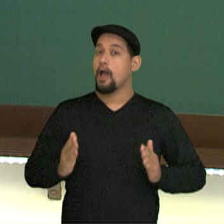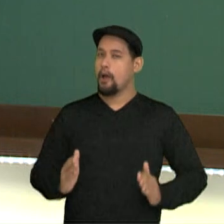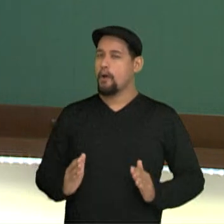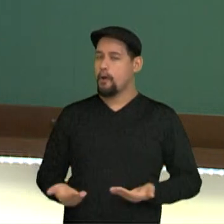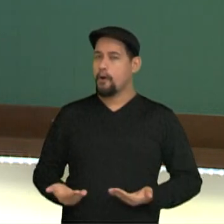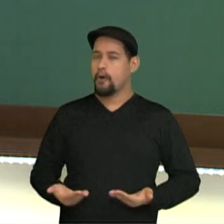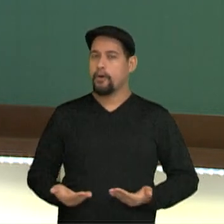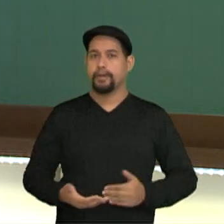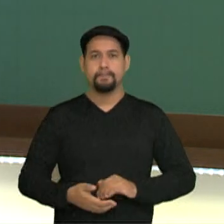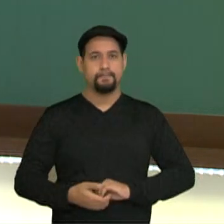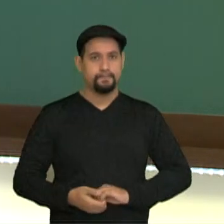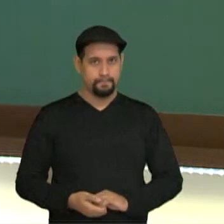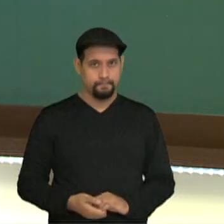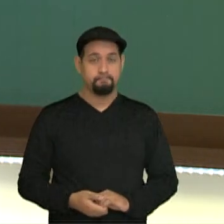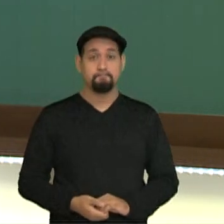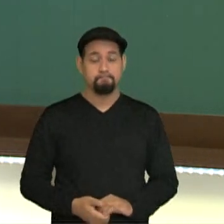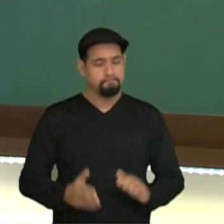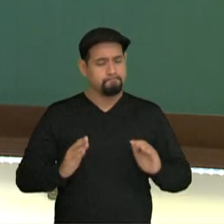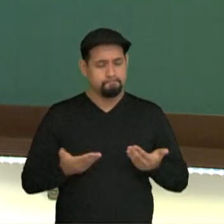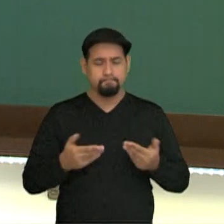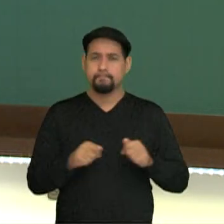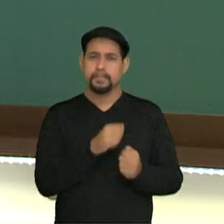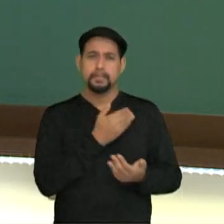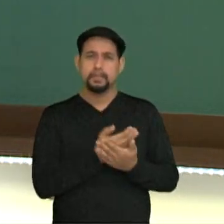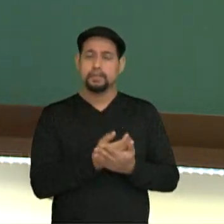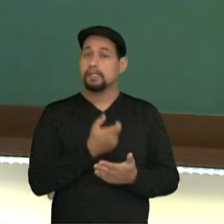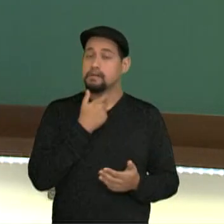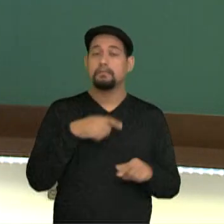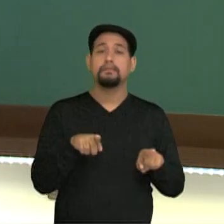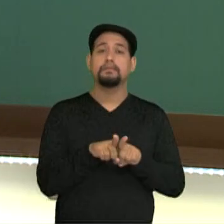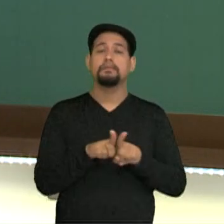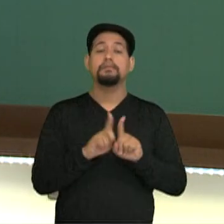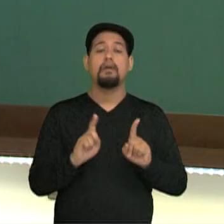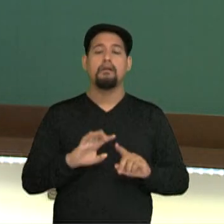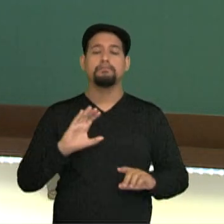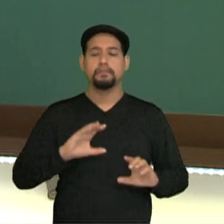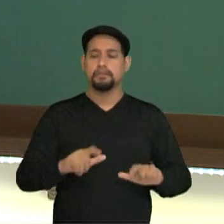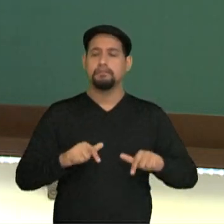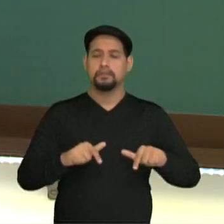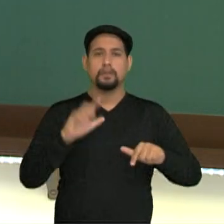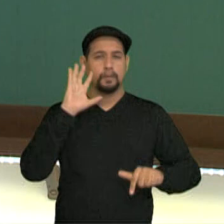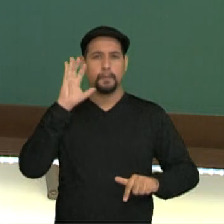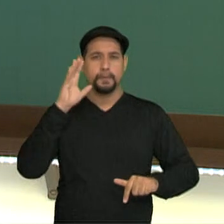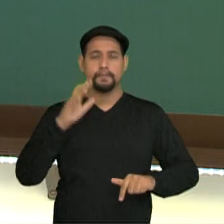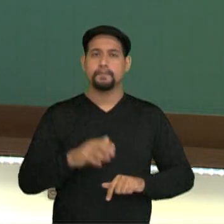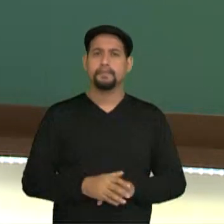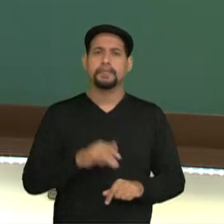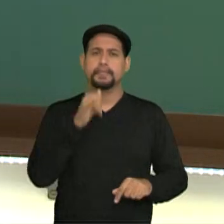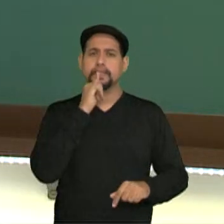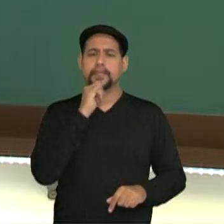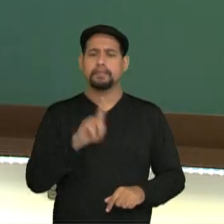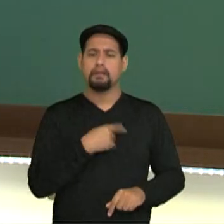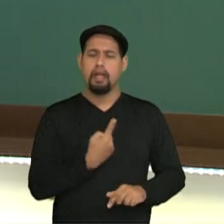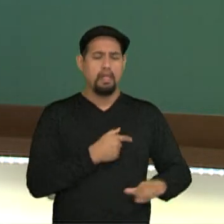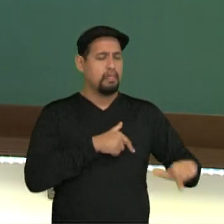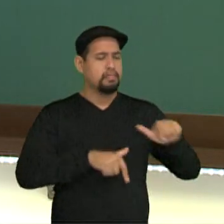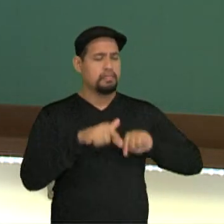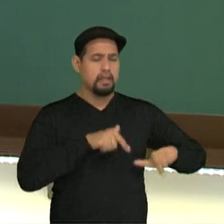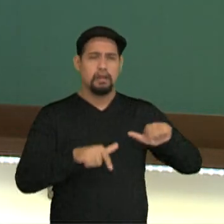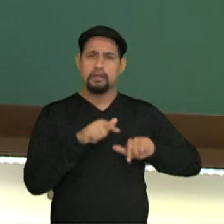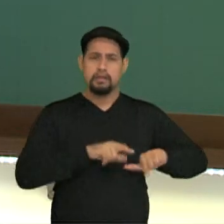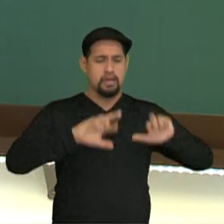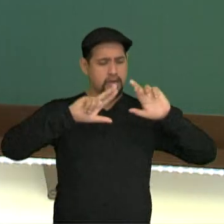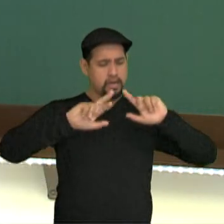estudando inglês agora, neste exato momento. No momento da fala, a ação está acontecendo. Quando estamos trabalhando com